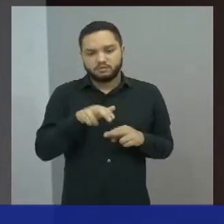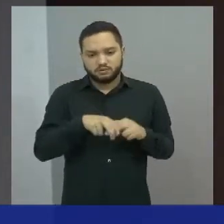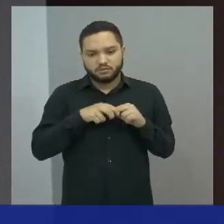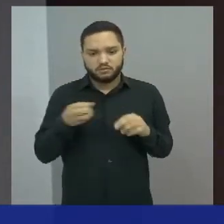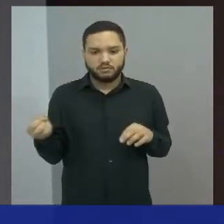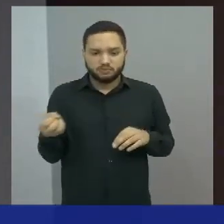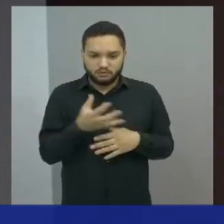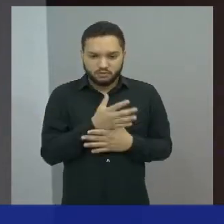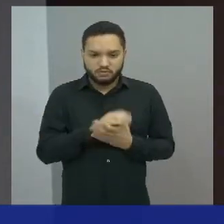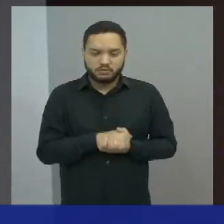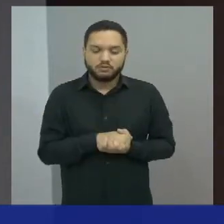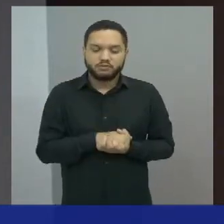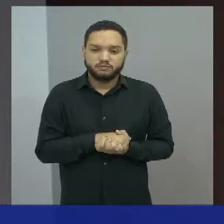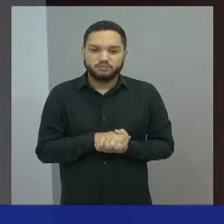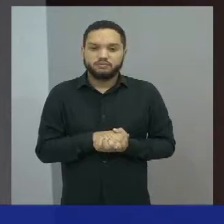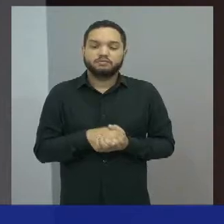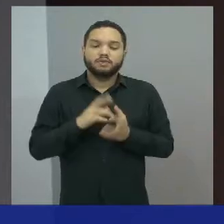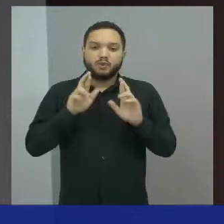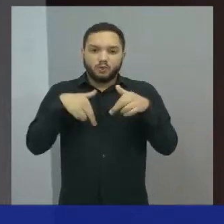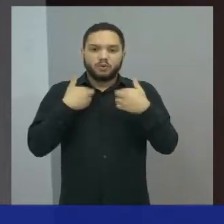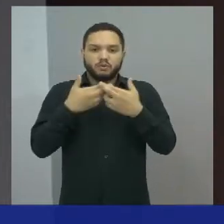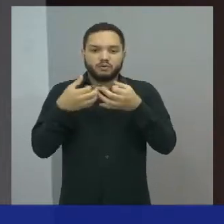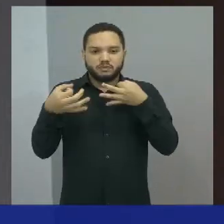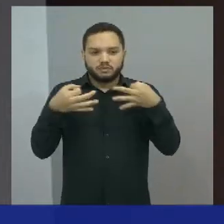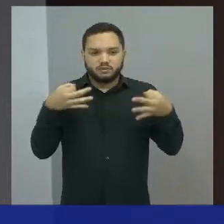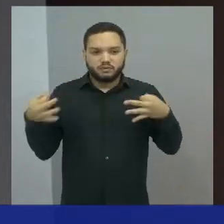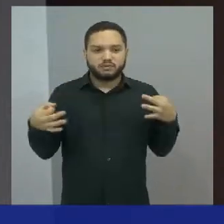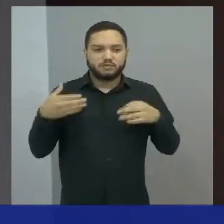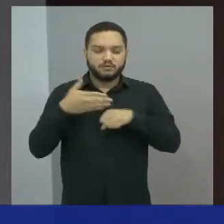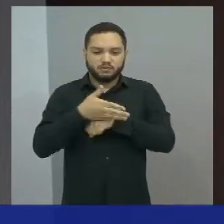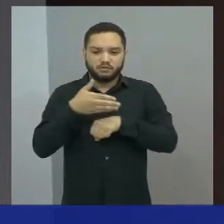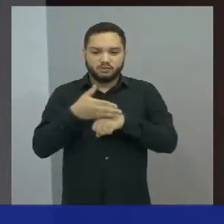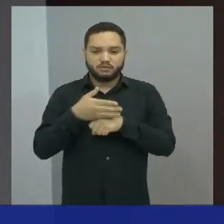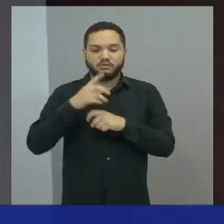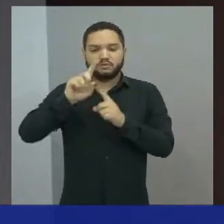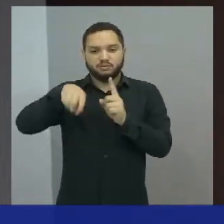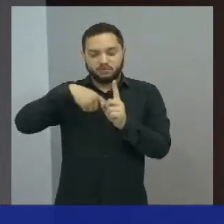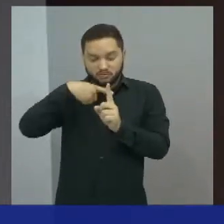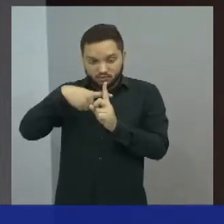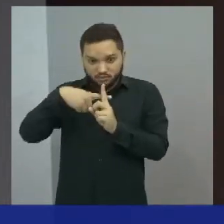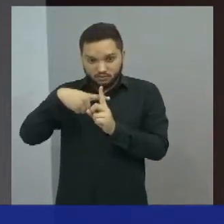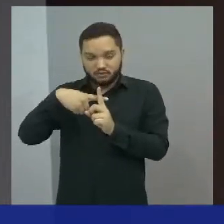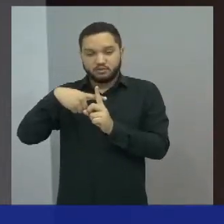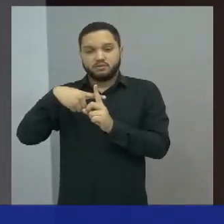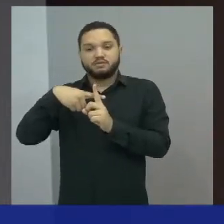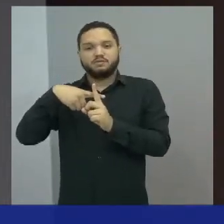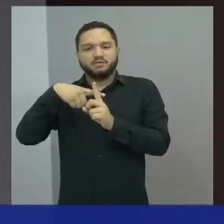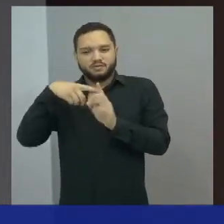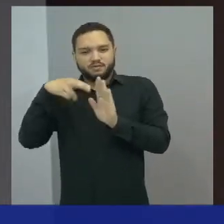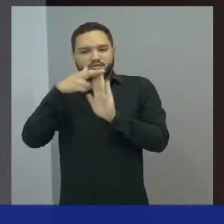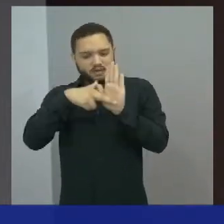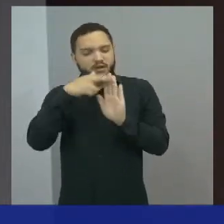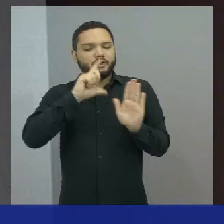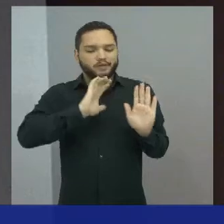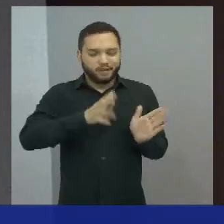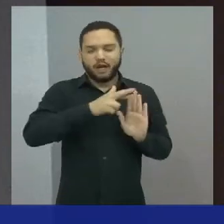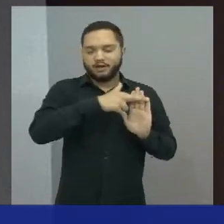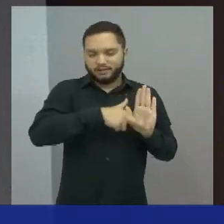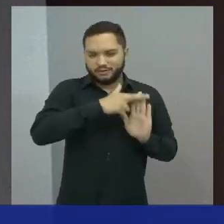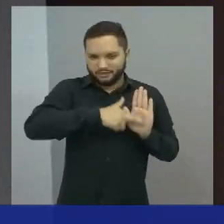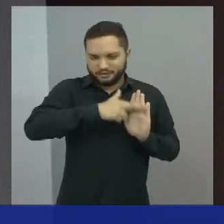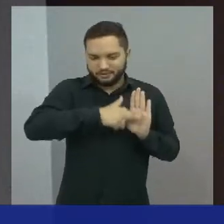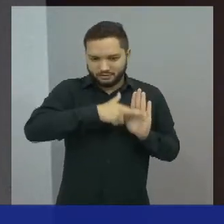código relacionado às audiências públicas, às consultas públicas, além de regulamentar quais são os tipos